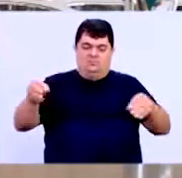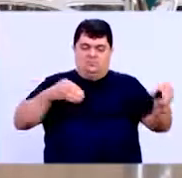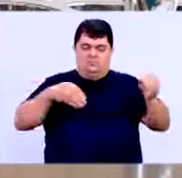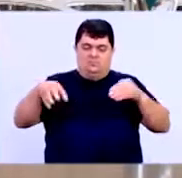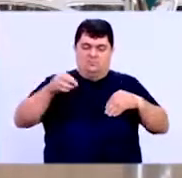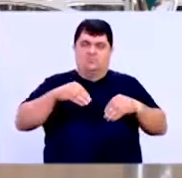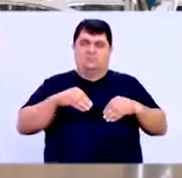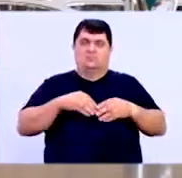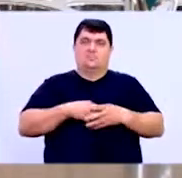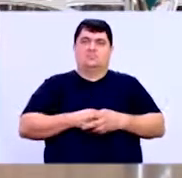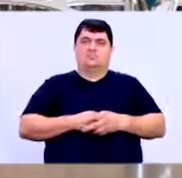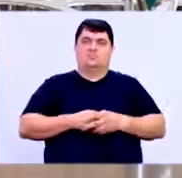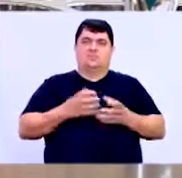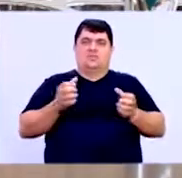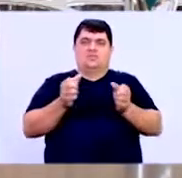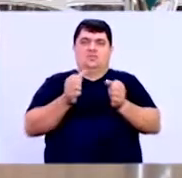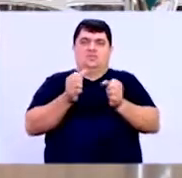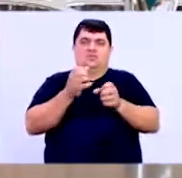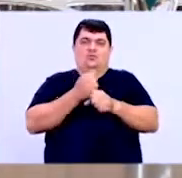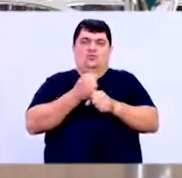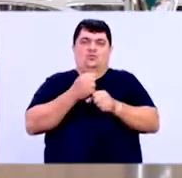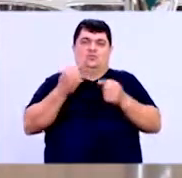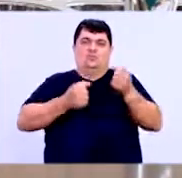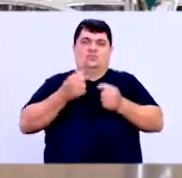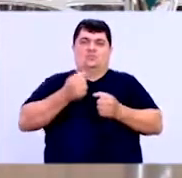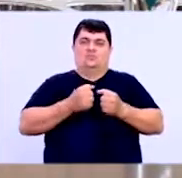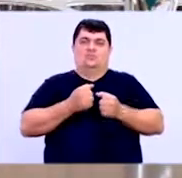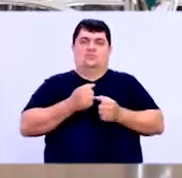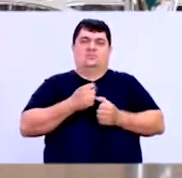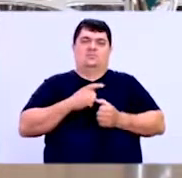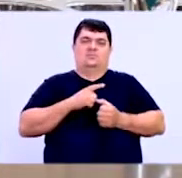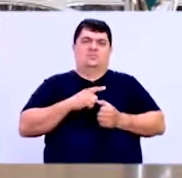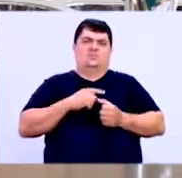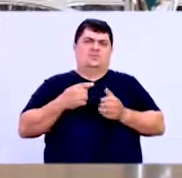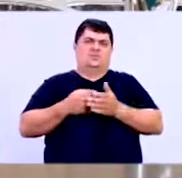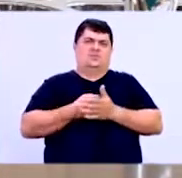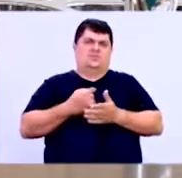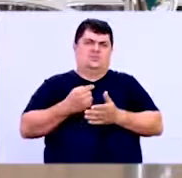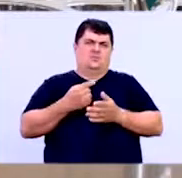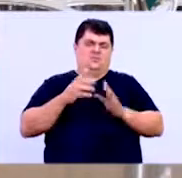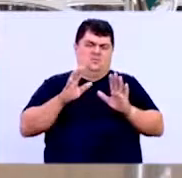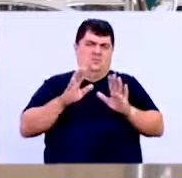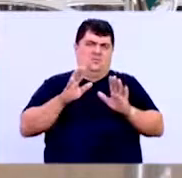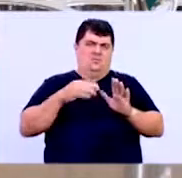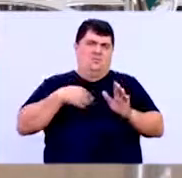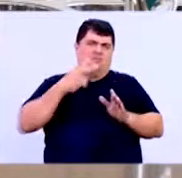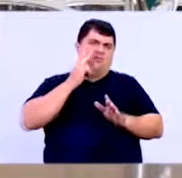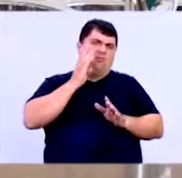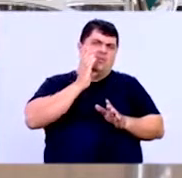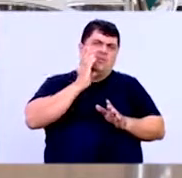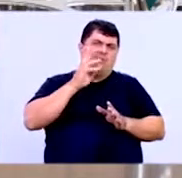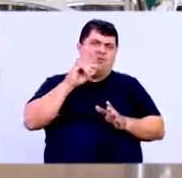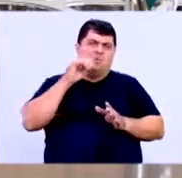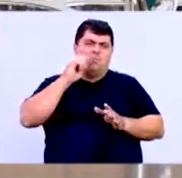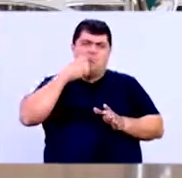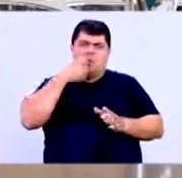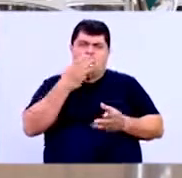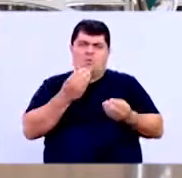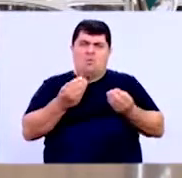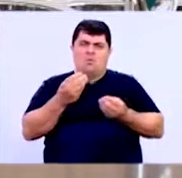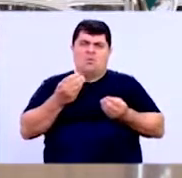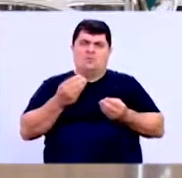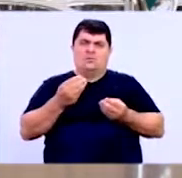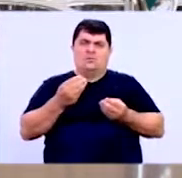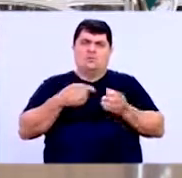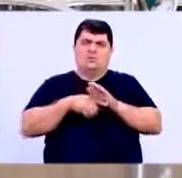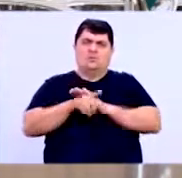ao leite. Olha que beleza. E você está se perguntando, mas o vatapá não vai o pão? E aí eu te